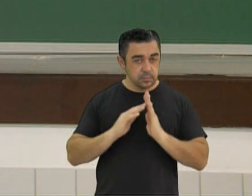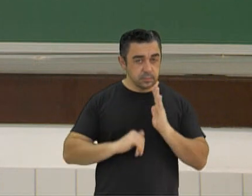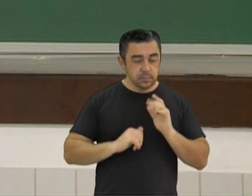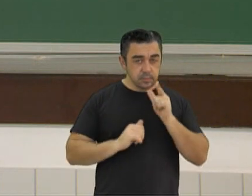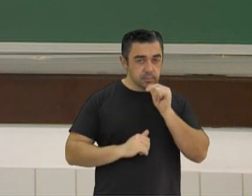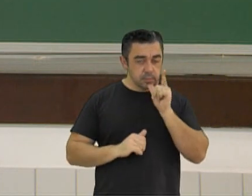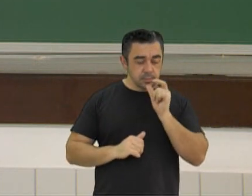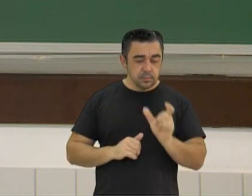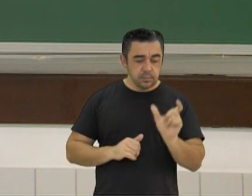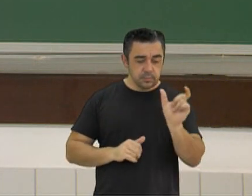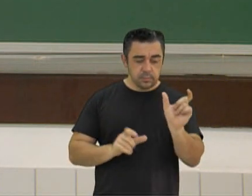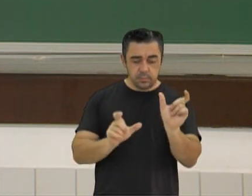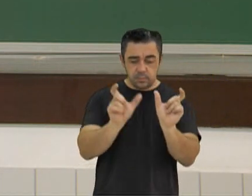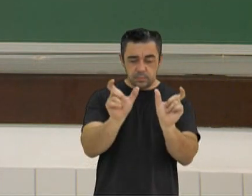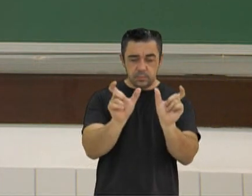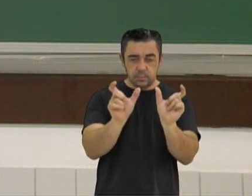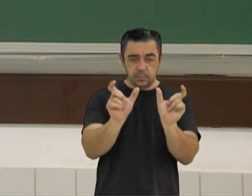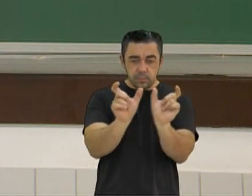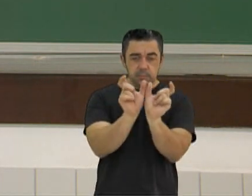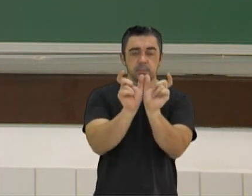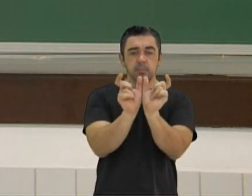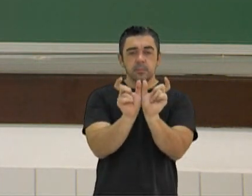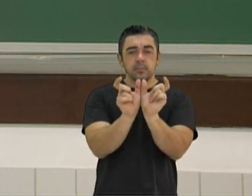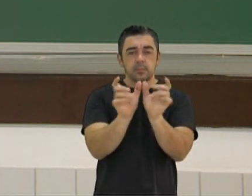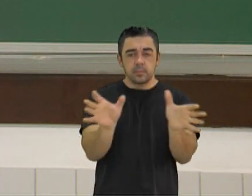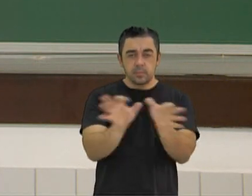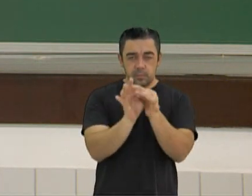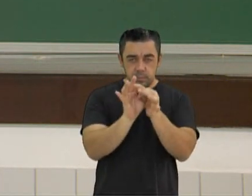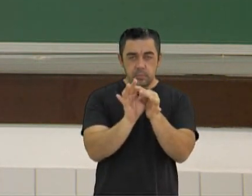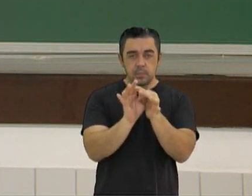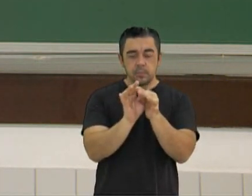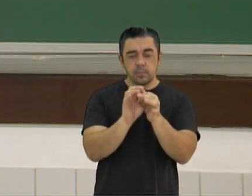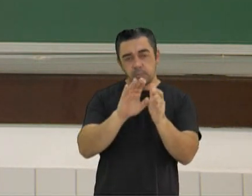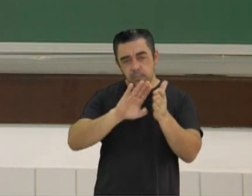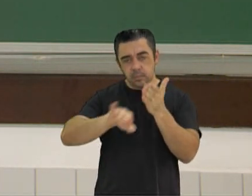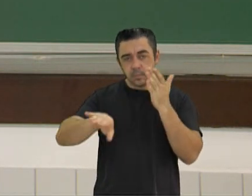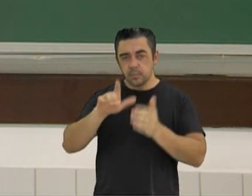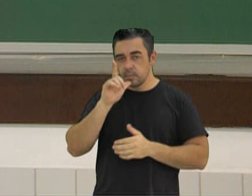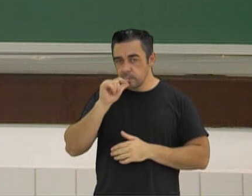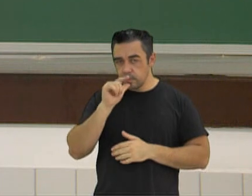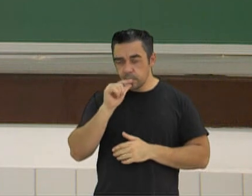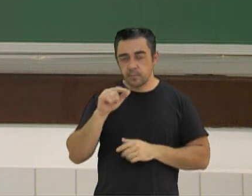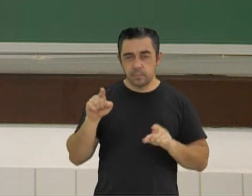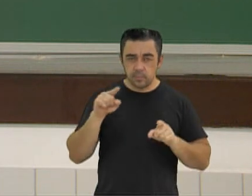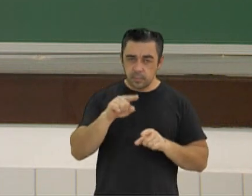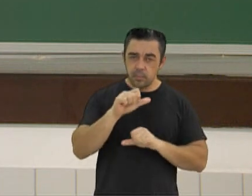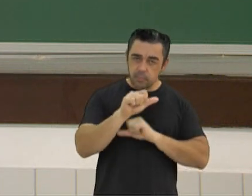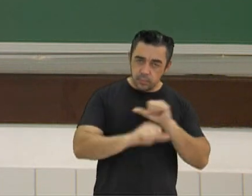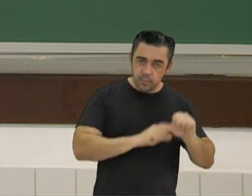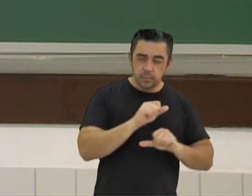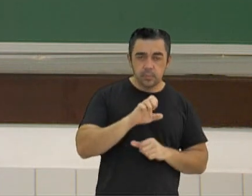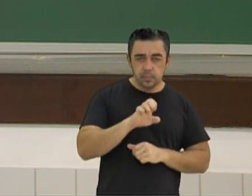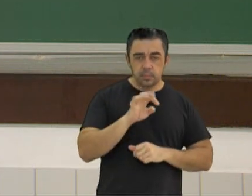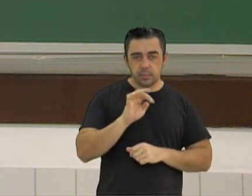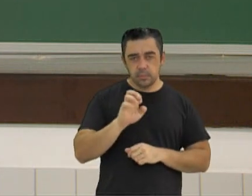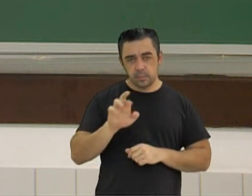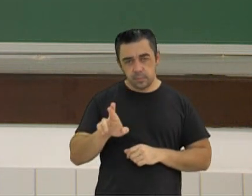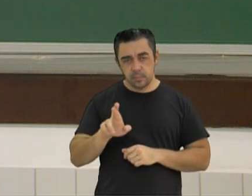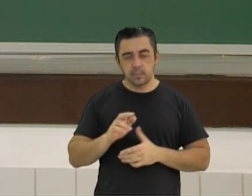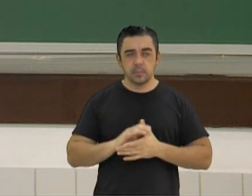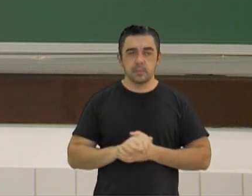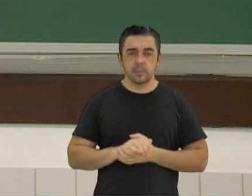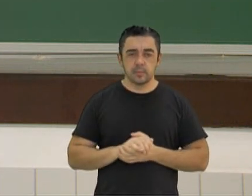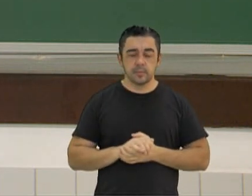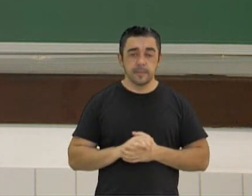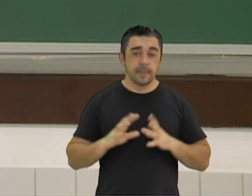entre duas moléculas de álcool forma um éter, além da minha molécula de água, certo?